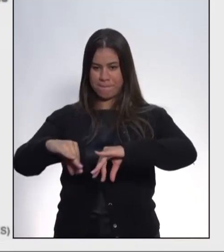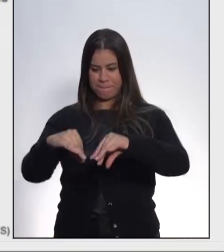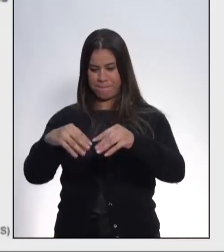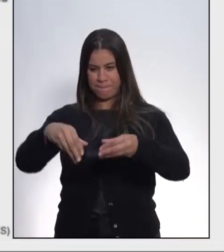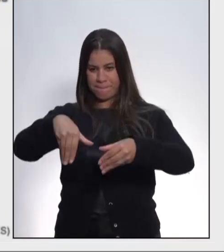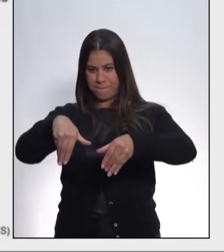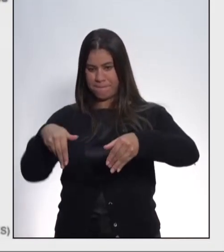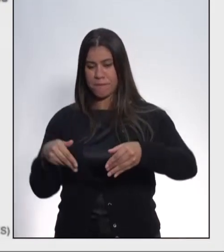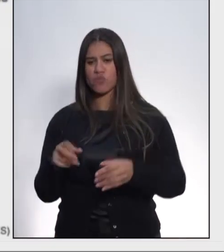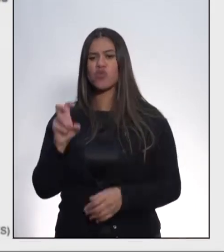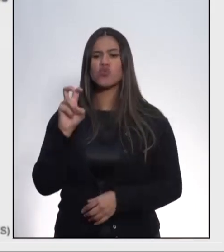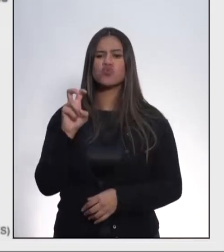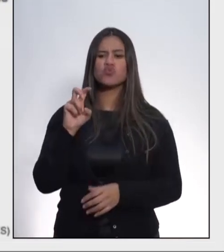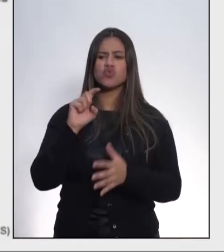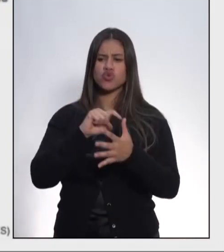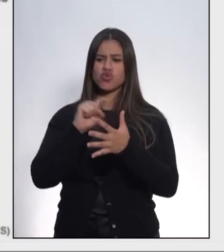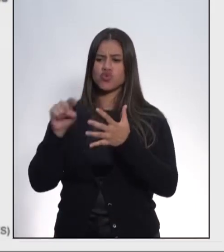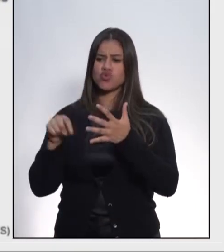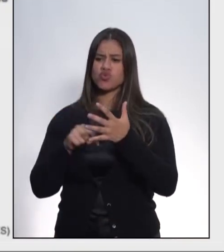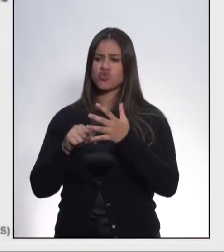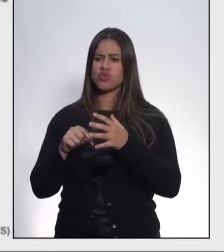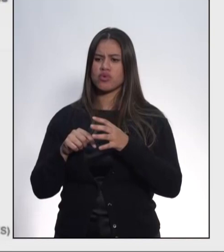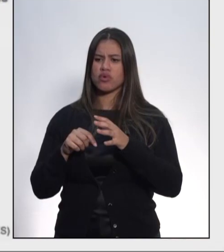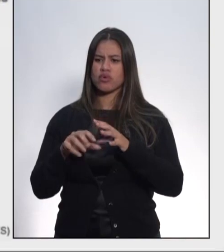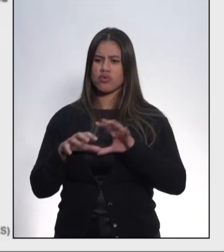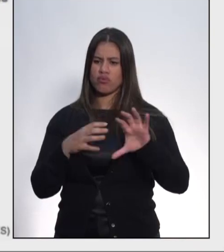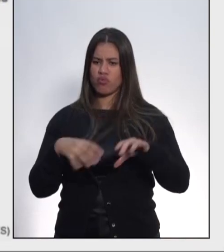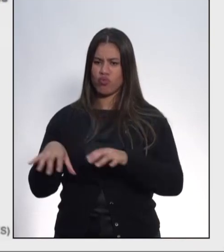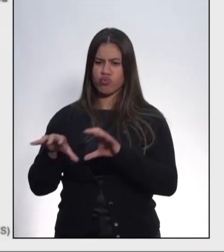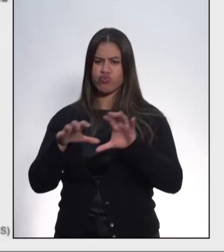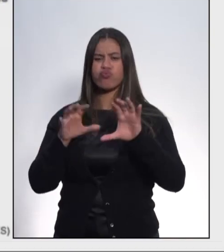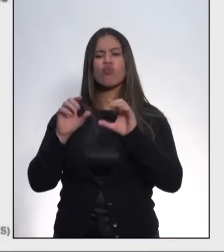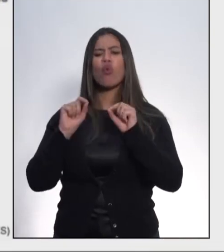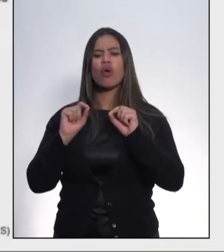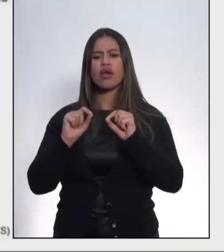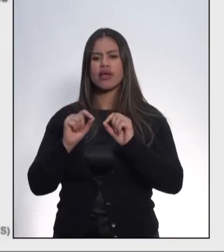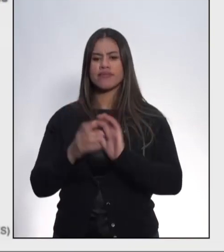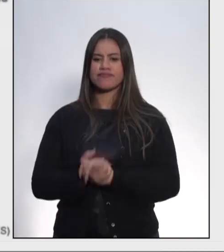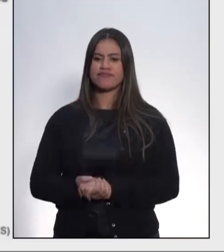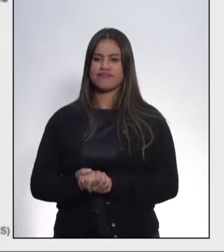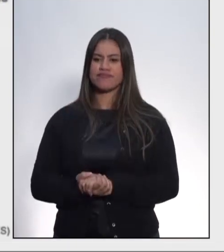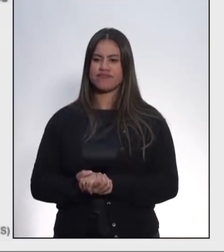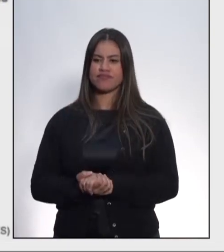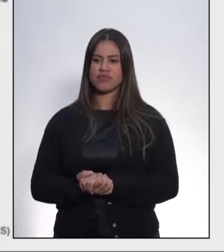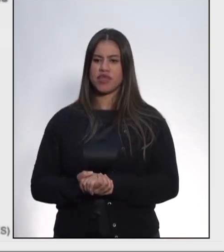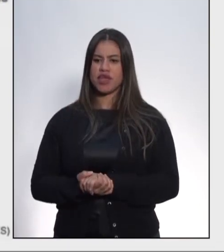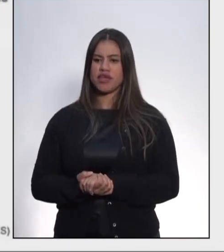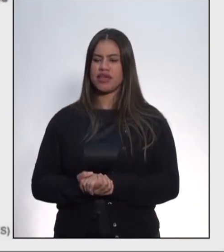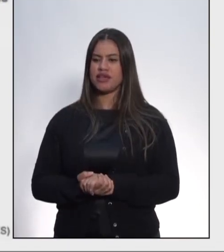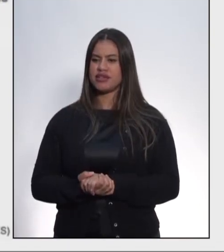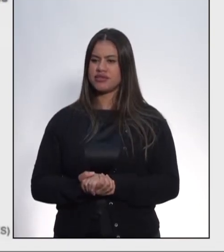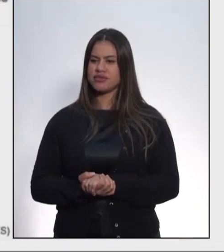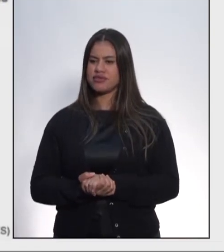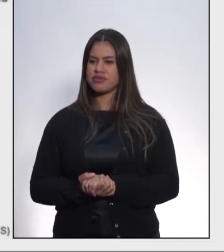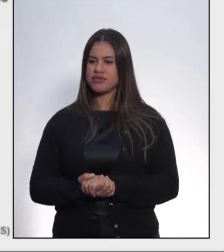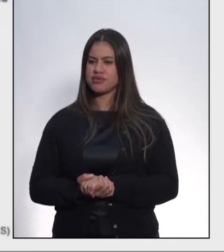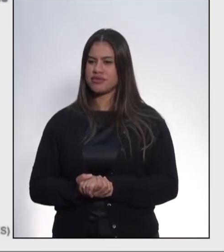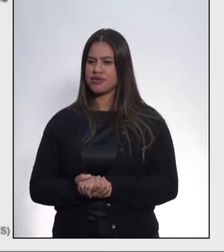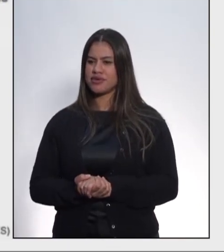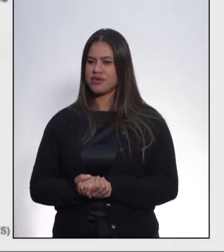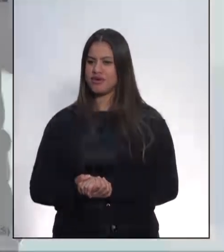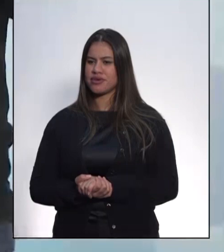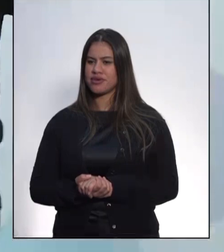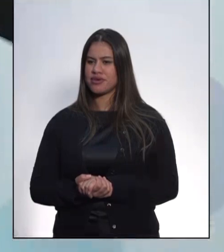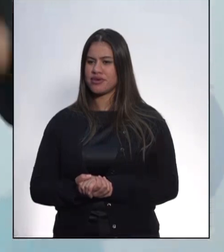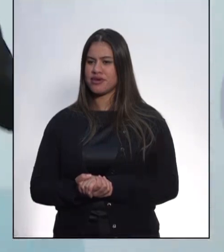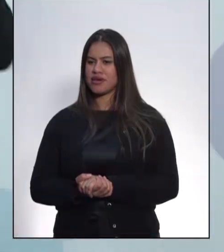5 parece com o ato de fazer o queijo? Obviamente que está fácil. Concorda? Olha lá. Tudo bem? Não é a panela